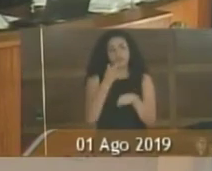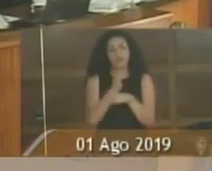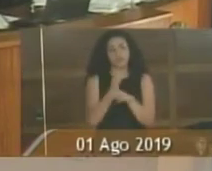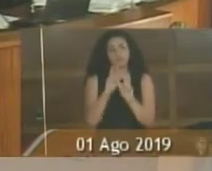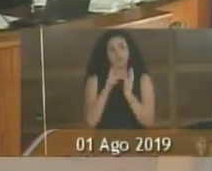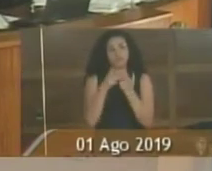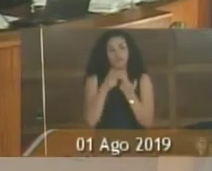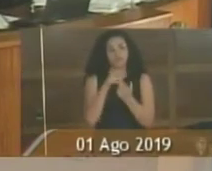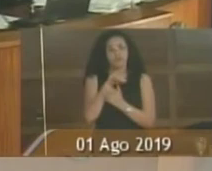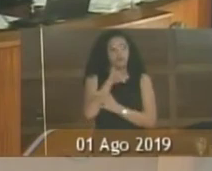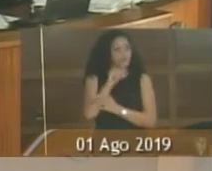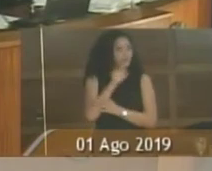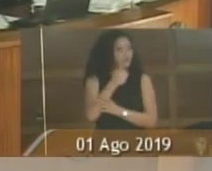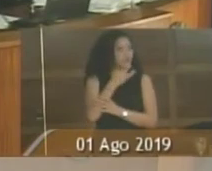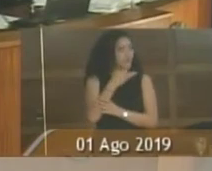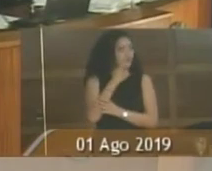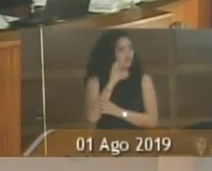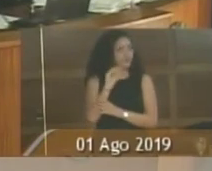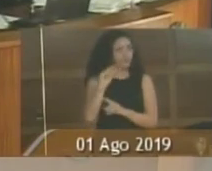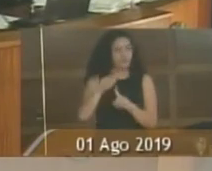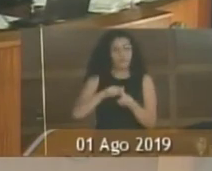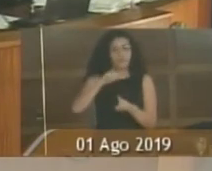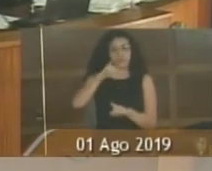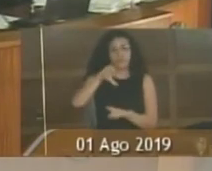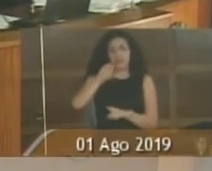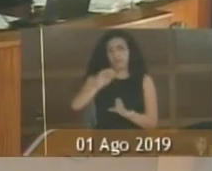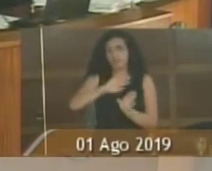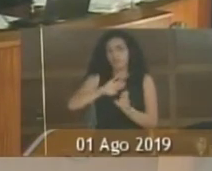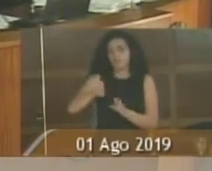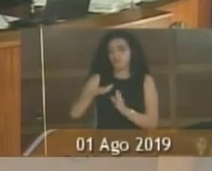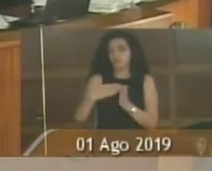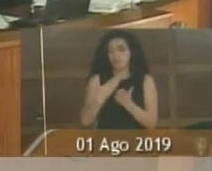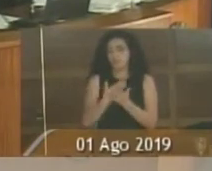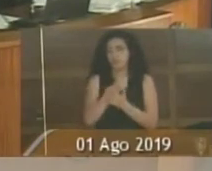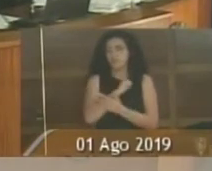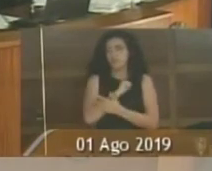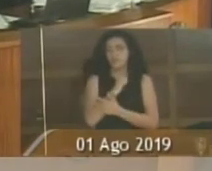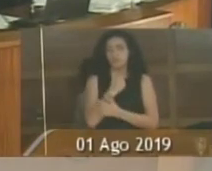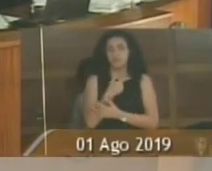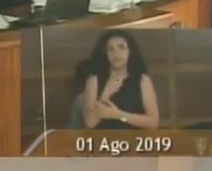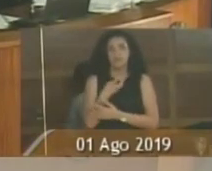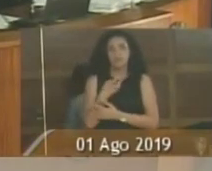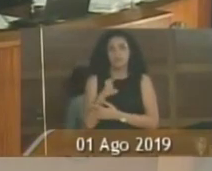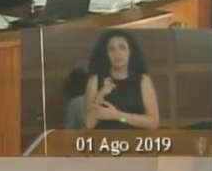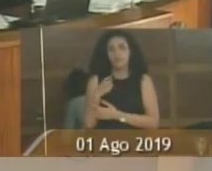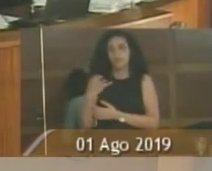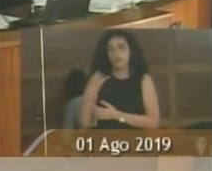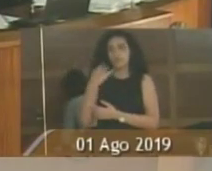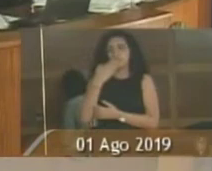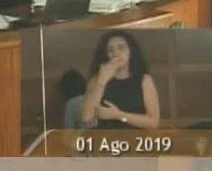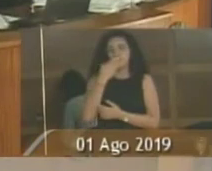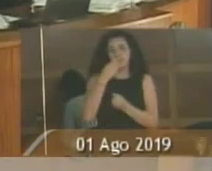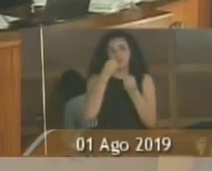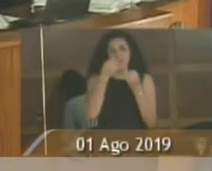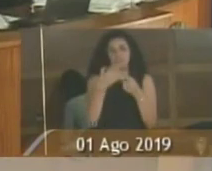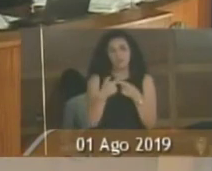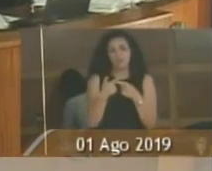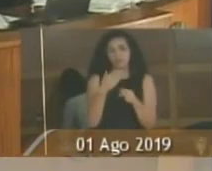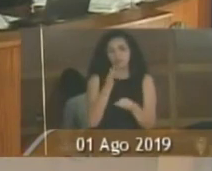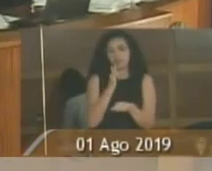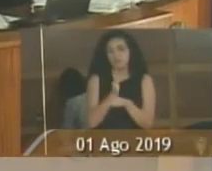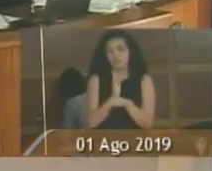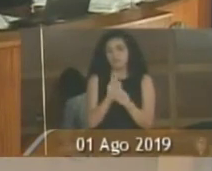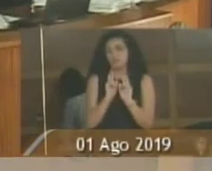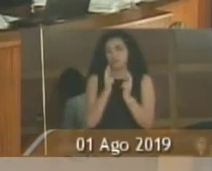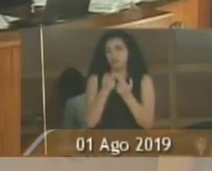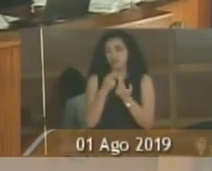sessão ordinária dia 30 de maio. Em discussão única, requerimento número 253, de autoria do vereador Léo Marmoraria, solicitando que seja justificada sua ausência